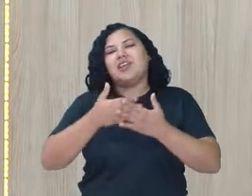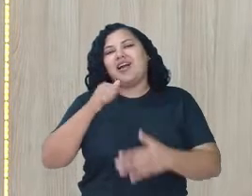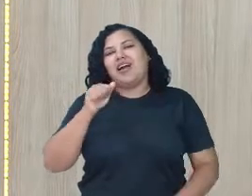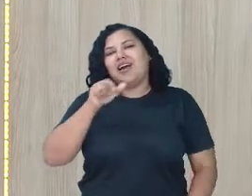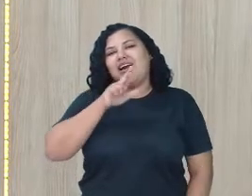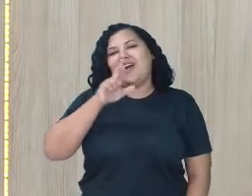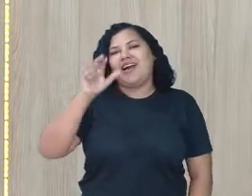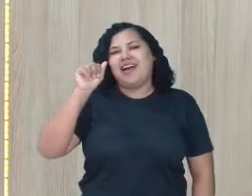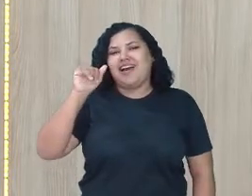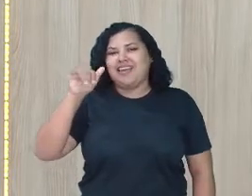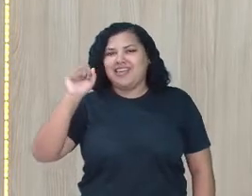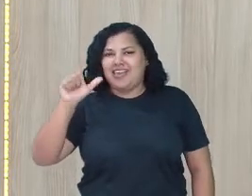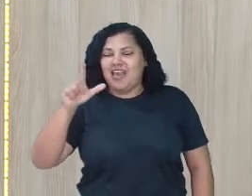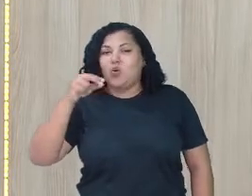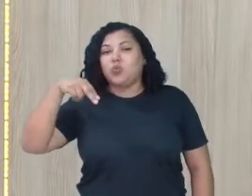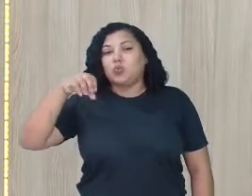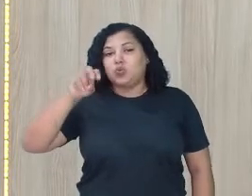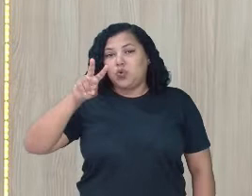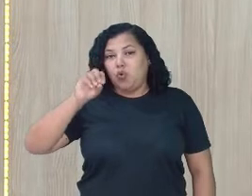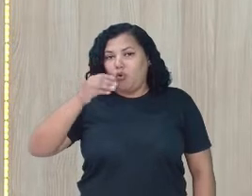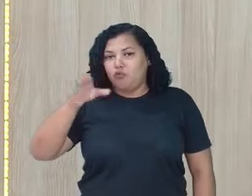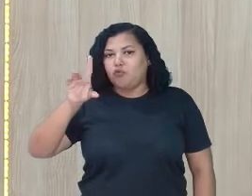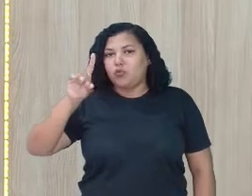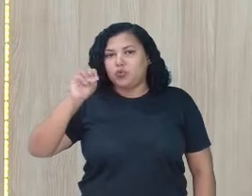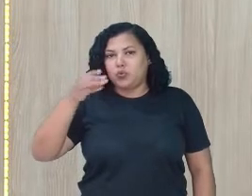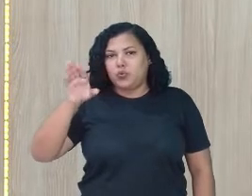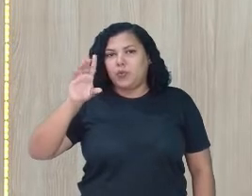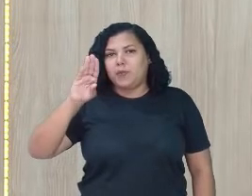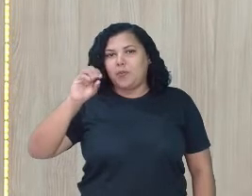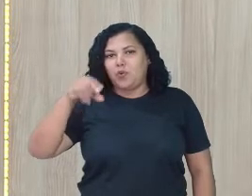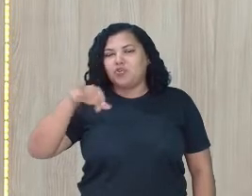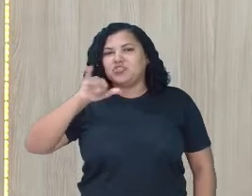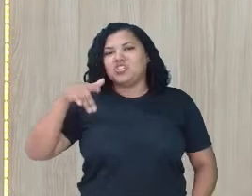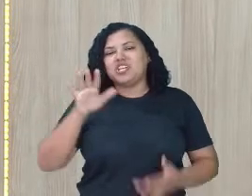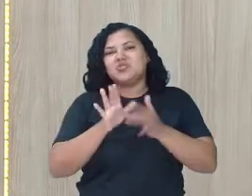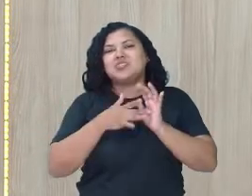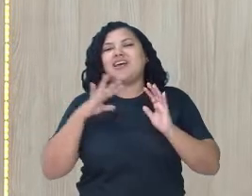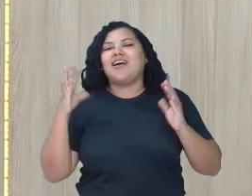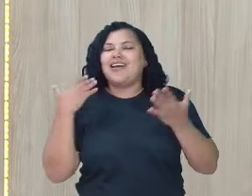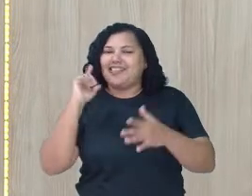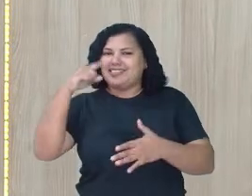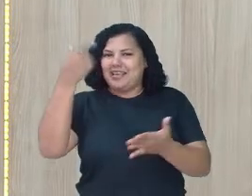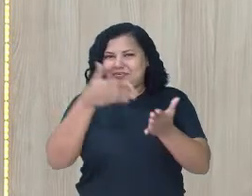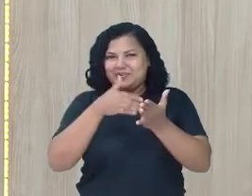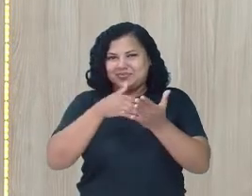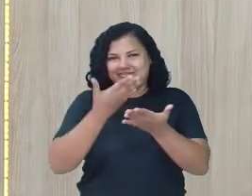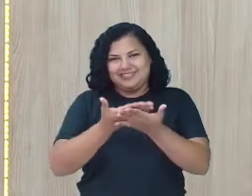Bom Jesus lá no museu. Vai ser uma aula incrível. Até a próxima aula, minha gente.